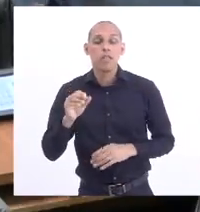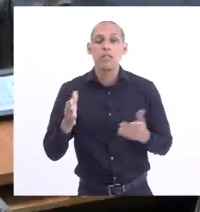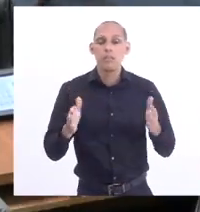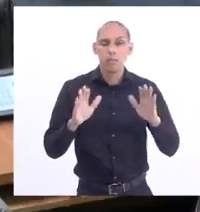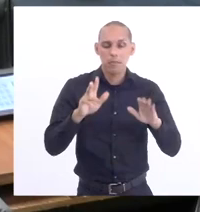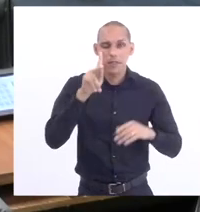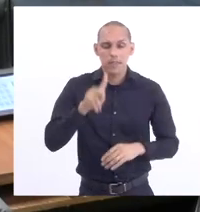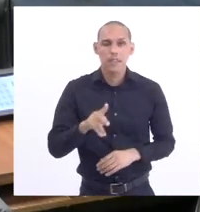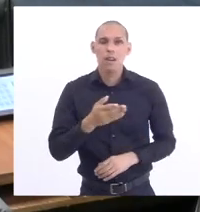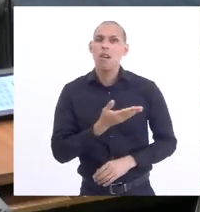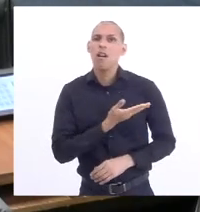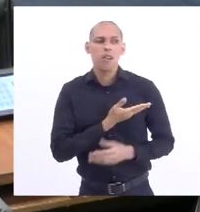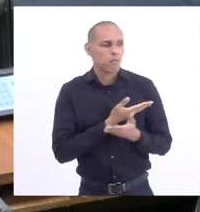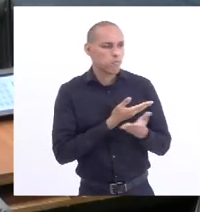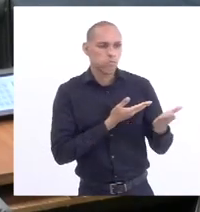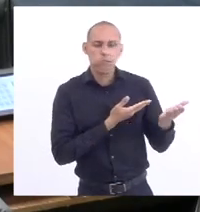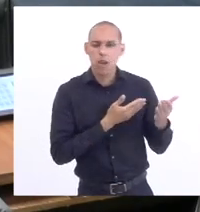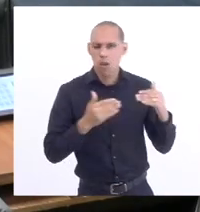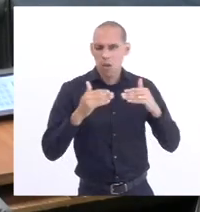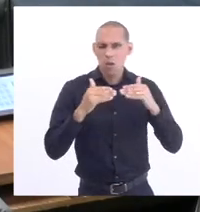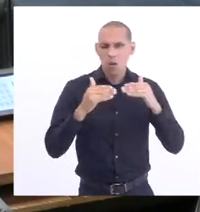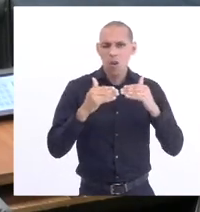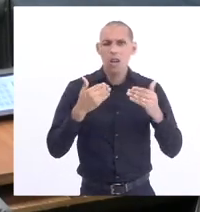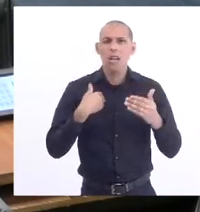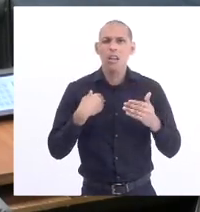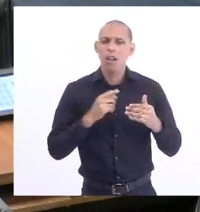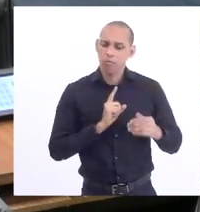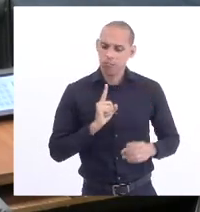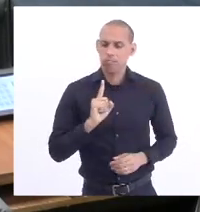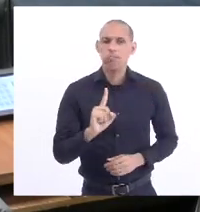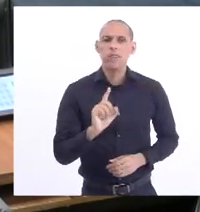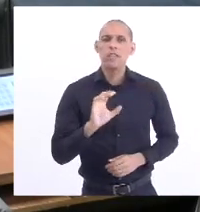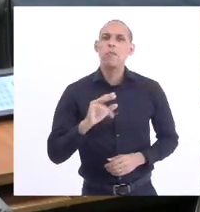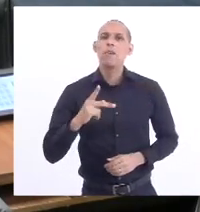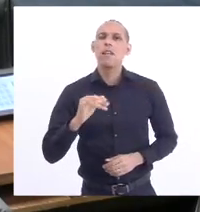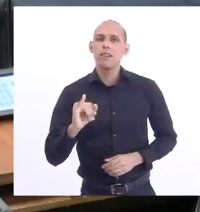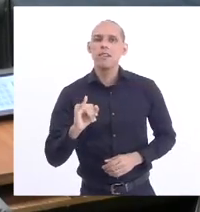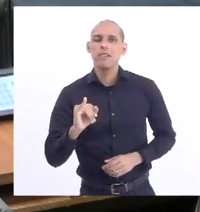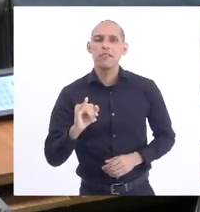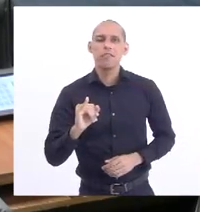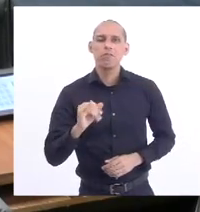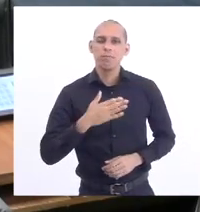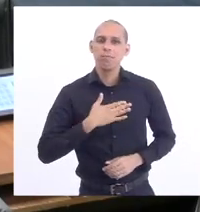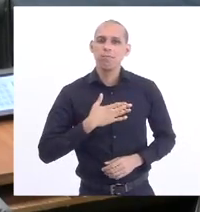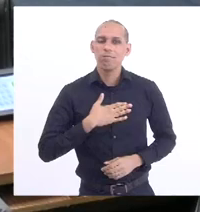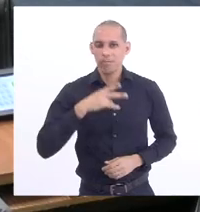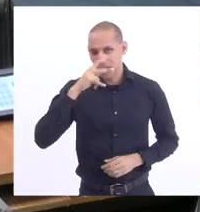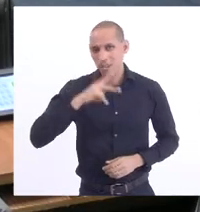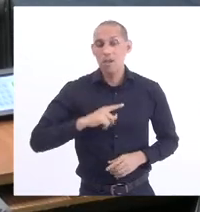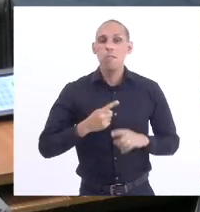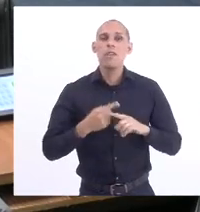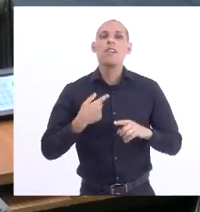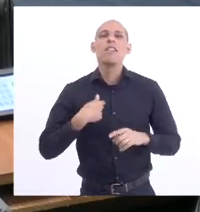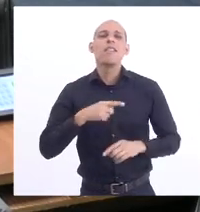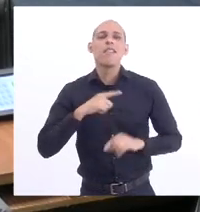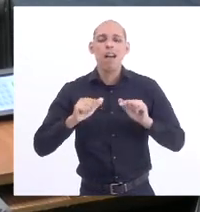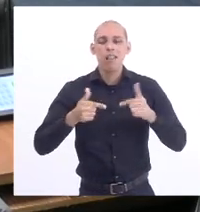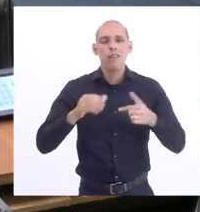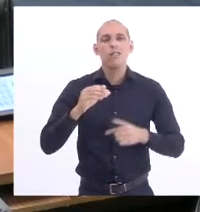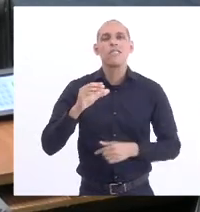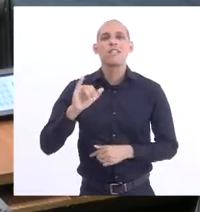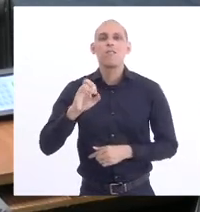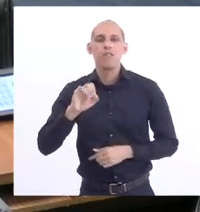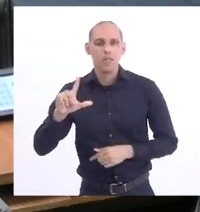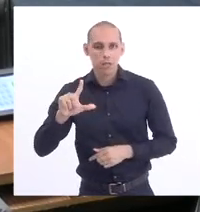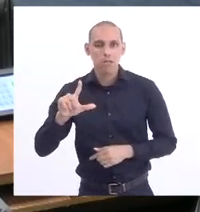de partido concordarem, gostaria de me indicar para a CPI, inclusive a CODECOM. Tem uma ação civil pública em face da Supervia.